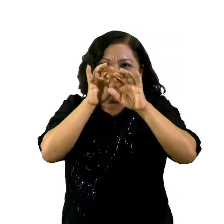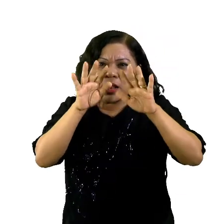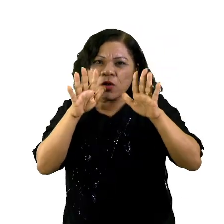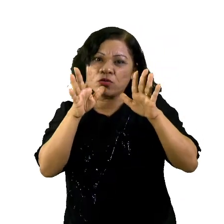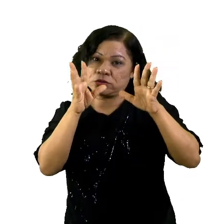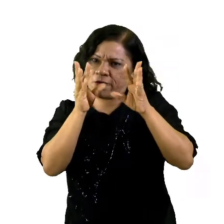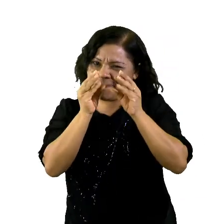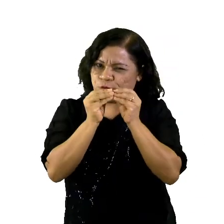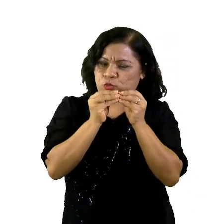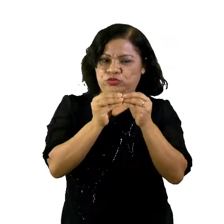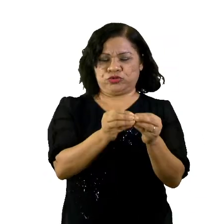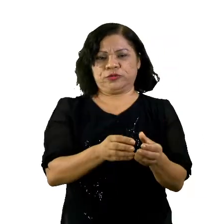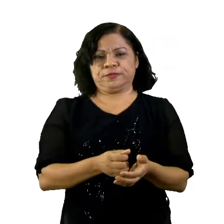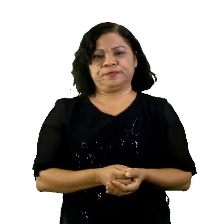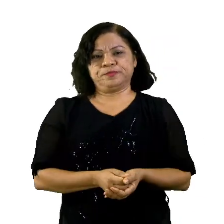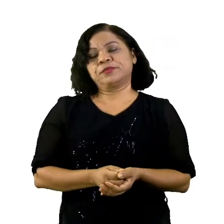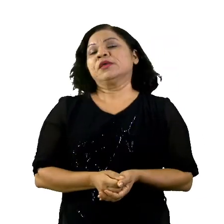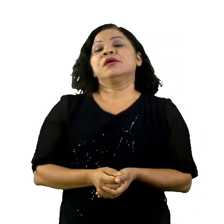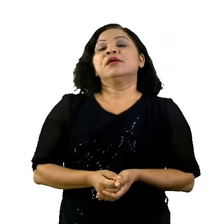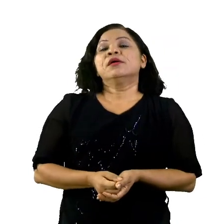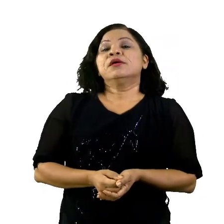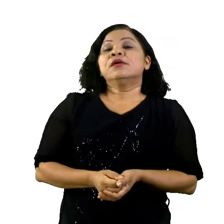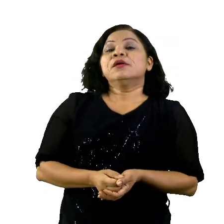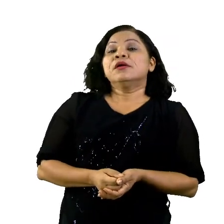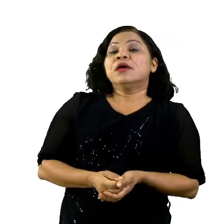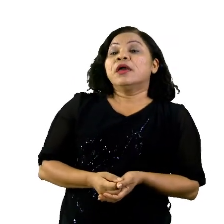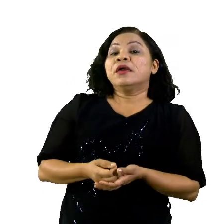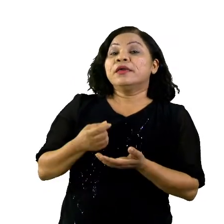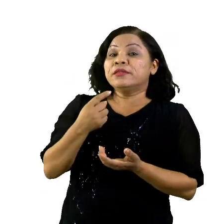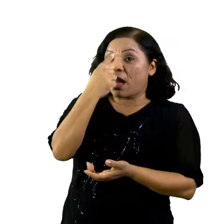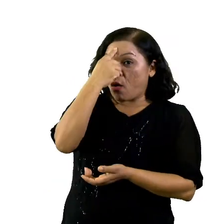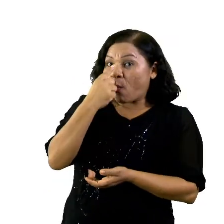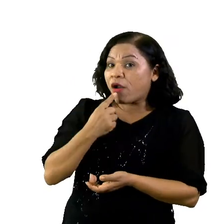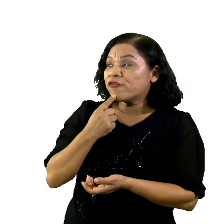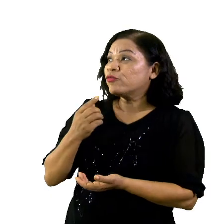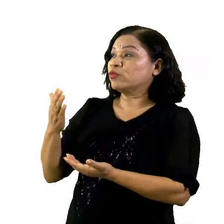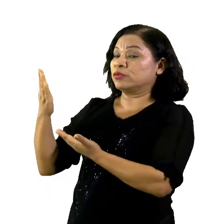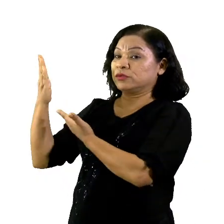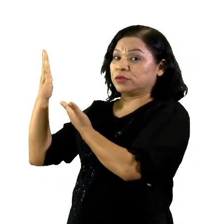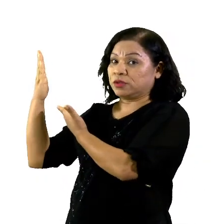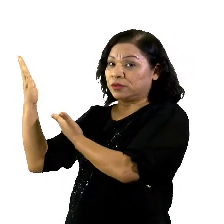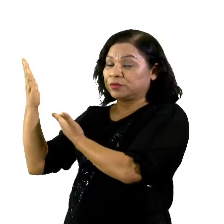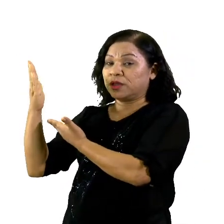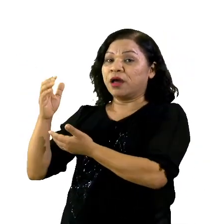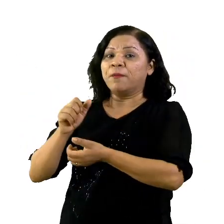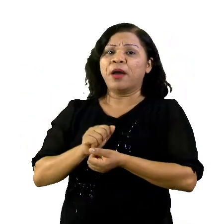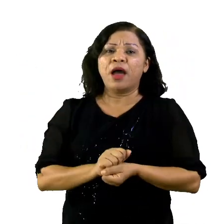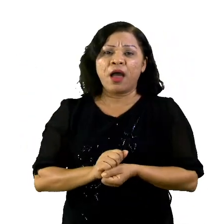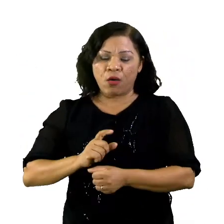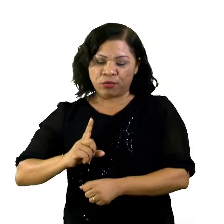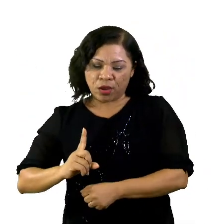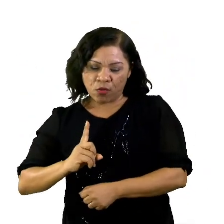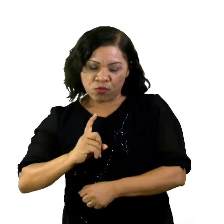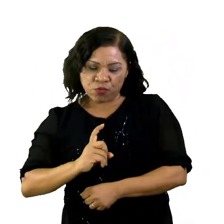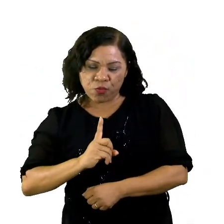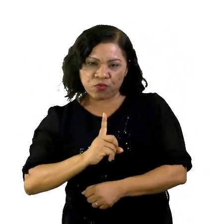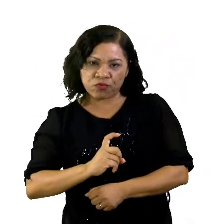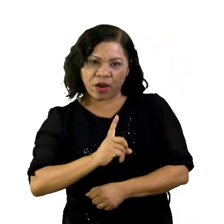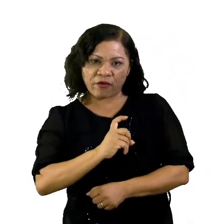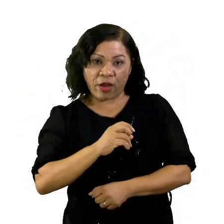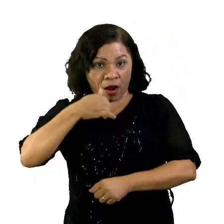obra que estamos vendo do artista é chamada de Cavalo Marinho e Boi. Ela faz parte